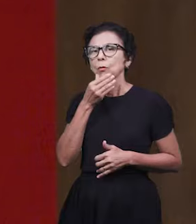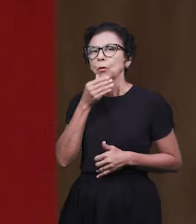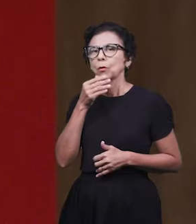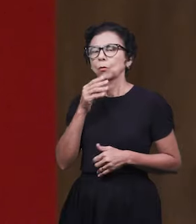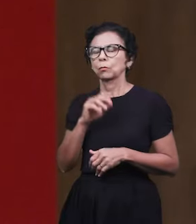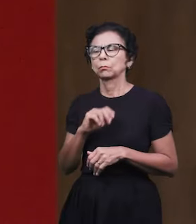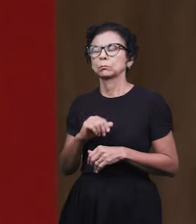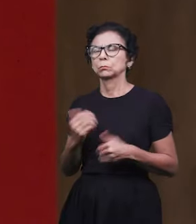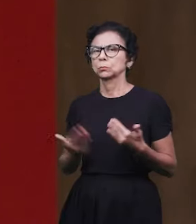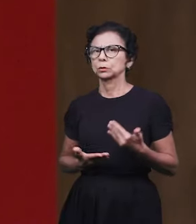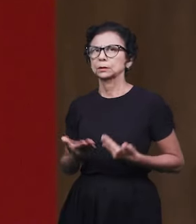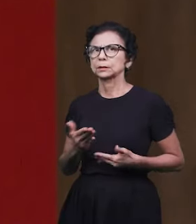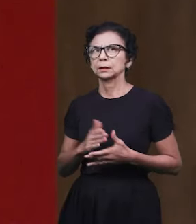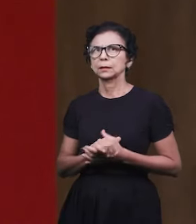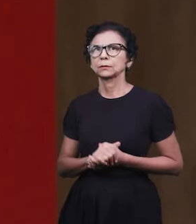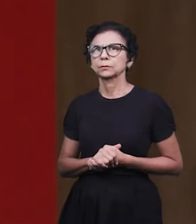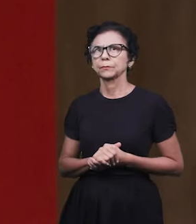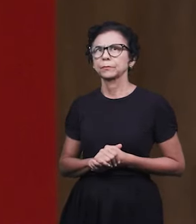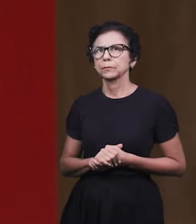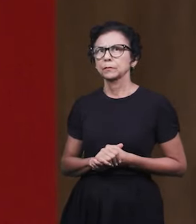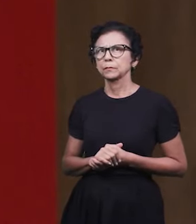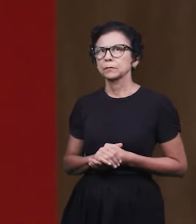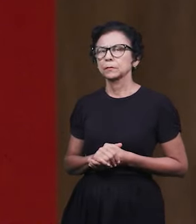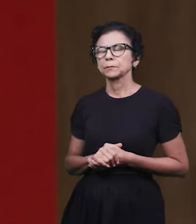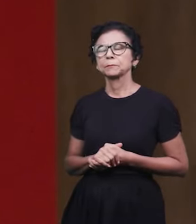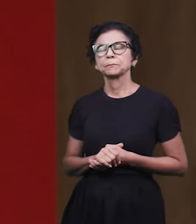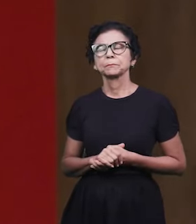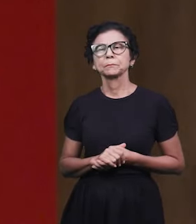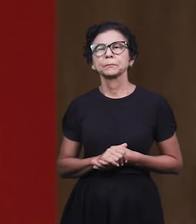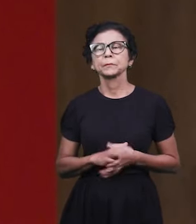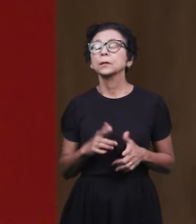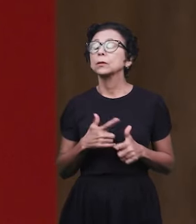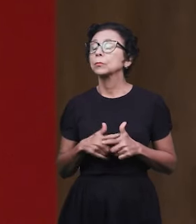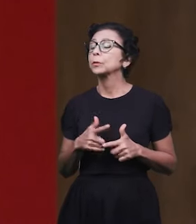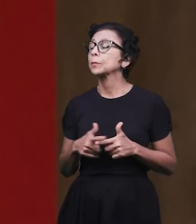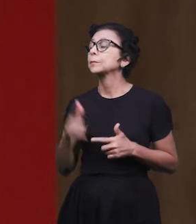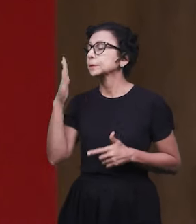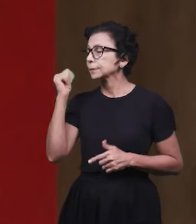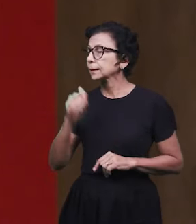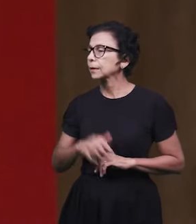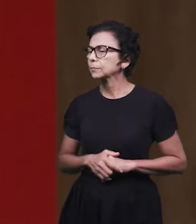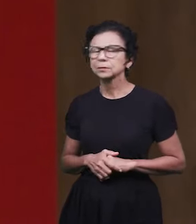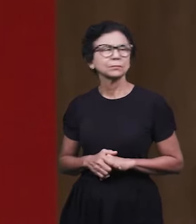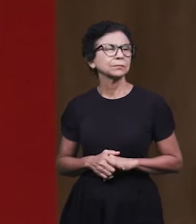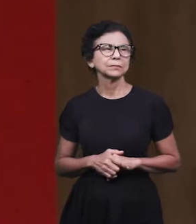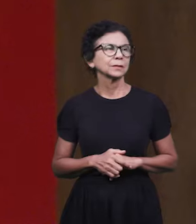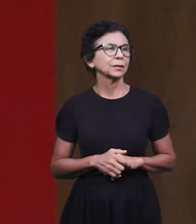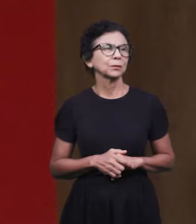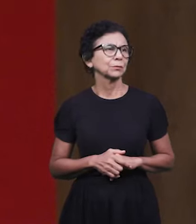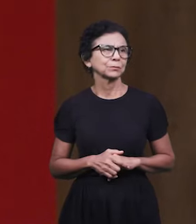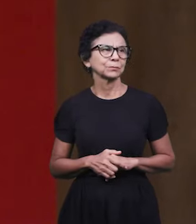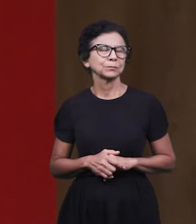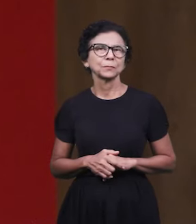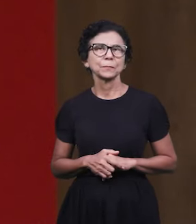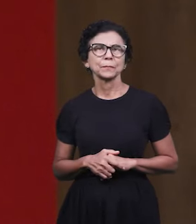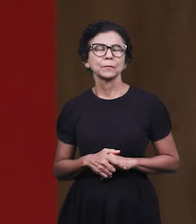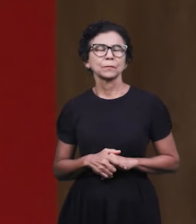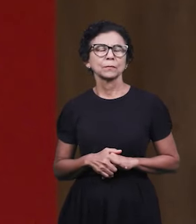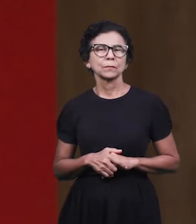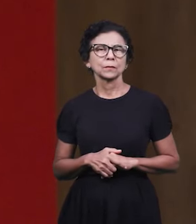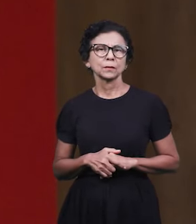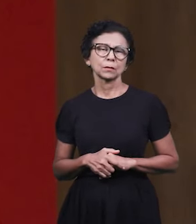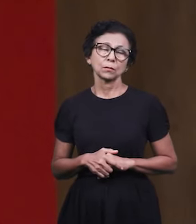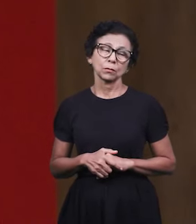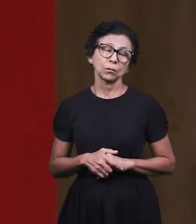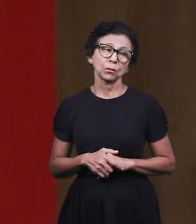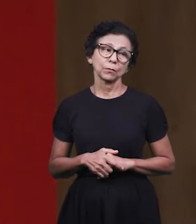saber o que estavam entendendo, o pastor ficou doido, tá falando sozinho, pô. Ele falou, não sei. Você esqueceu